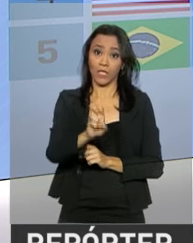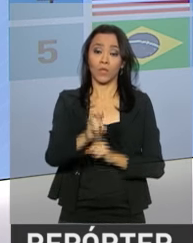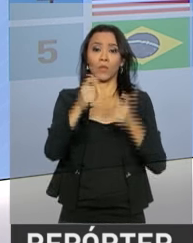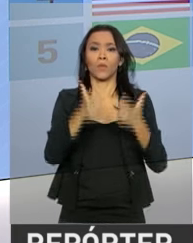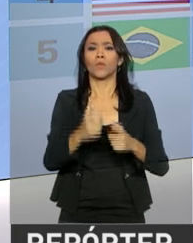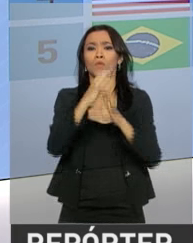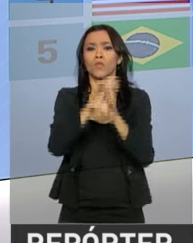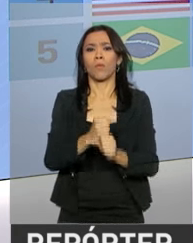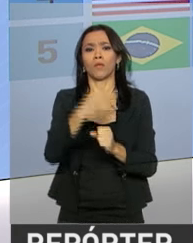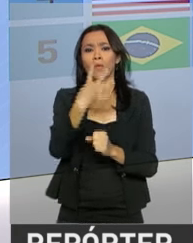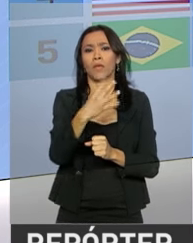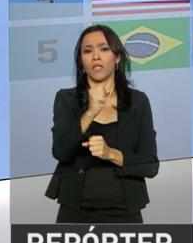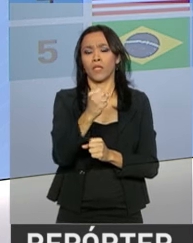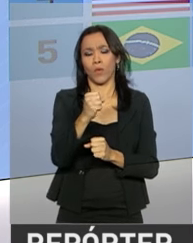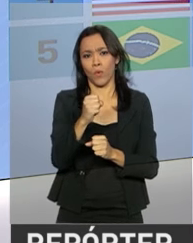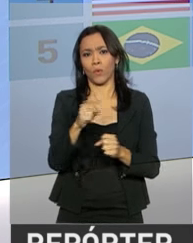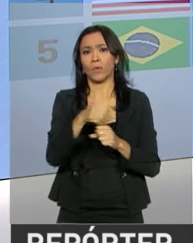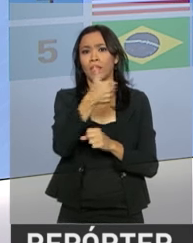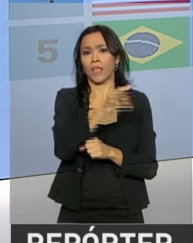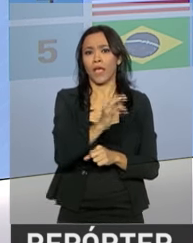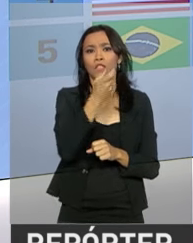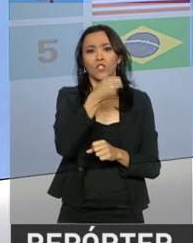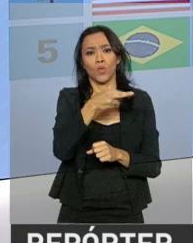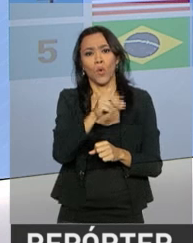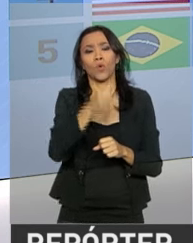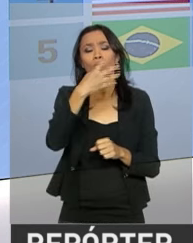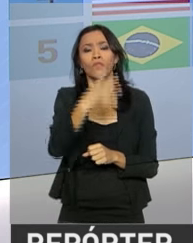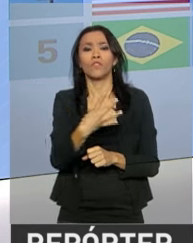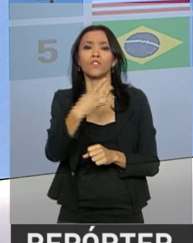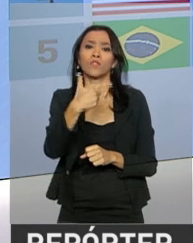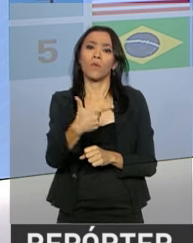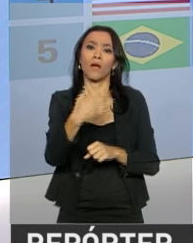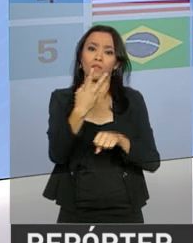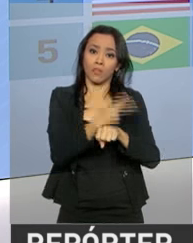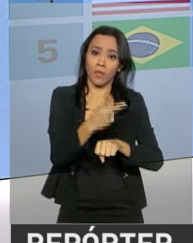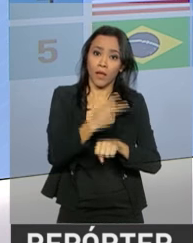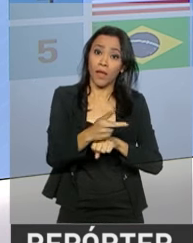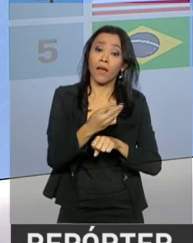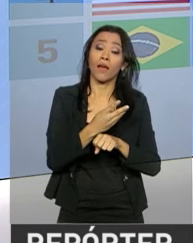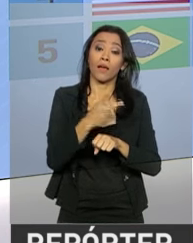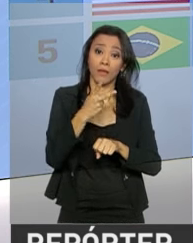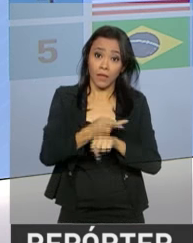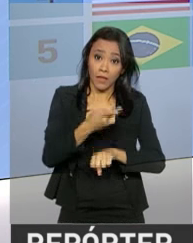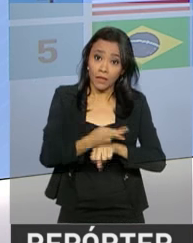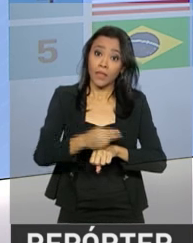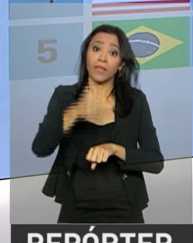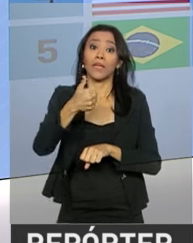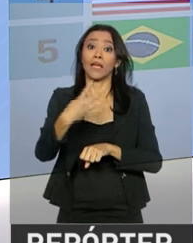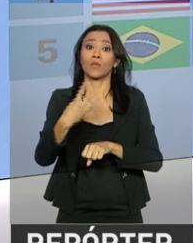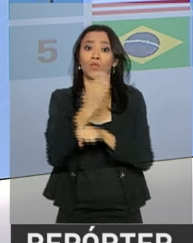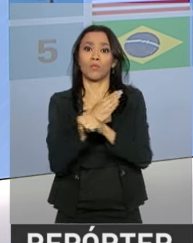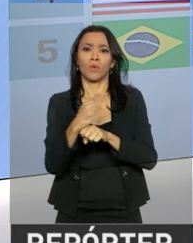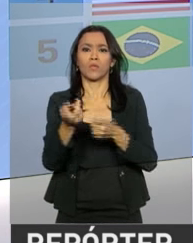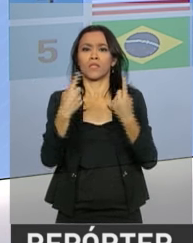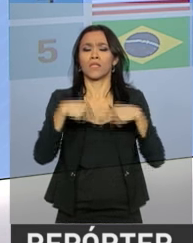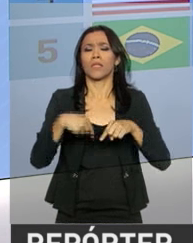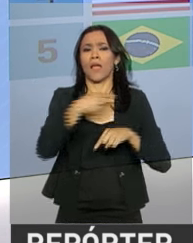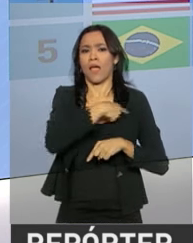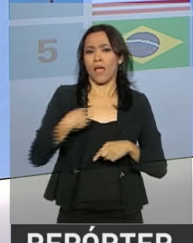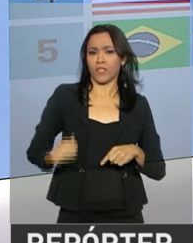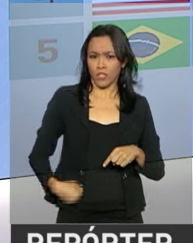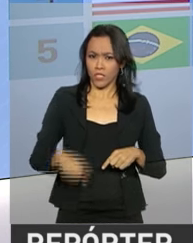48 medalhas no total. São 10 de ouro, 24 de prata e 14 de bronze. A China segue em primeiro lugar